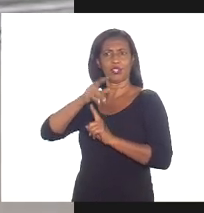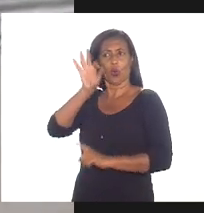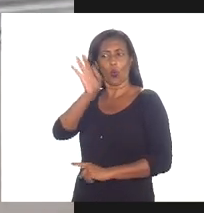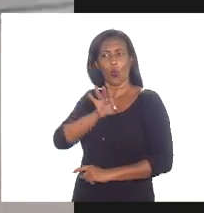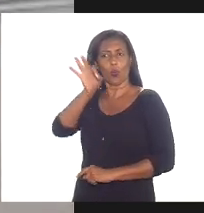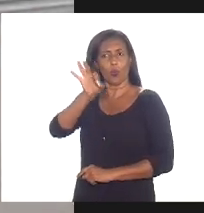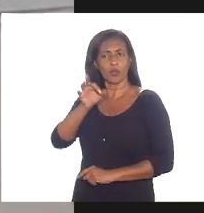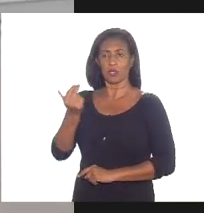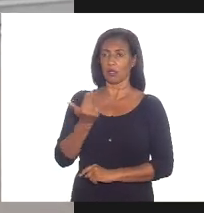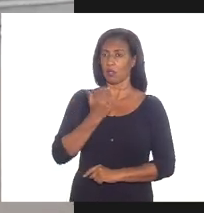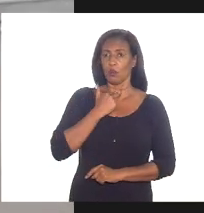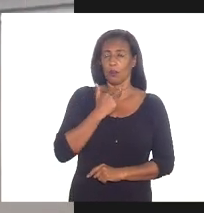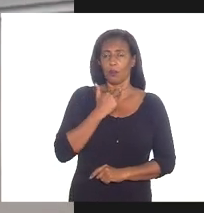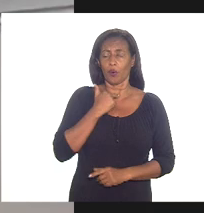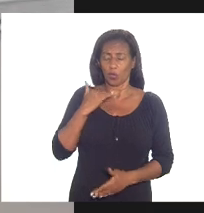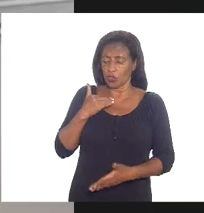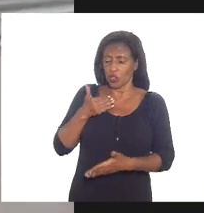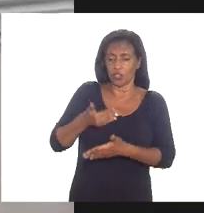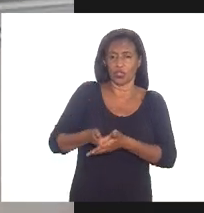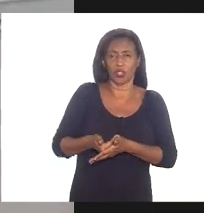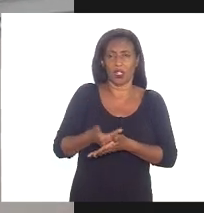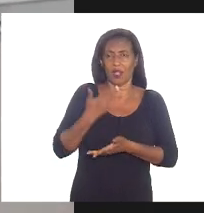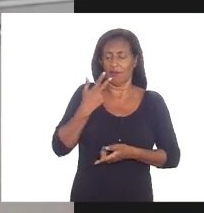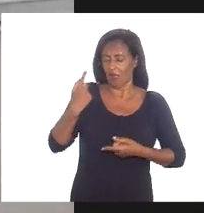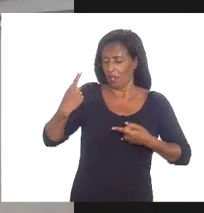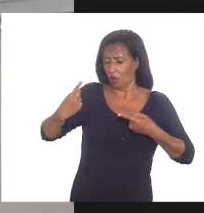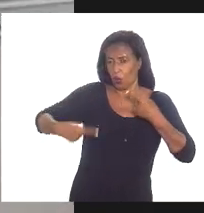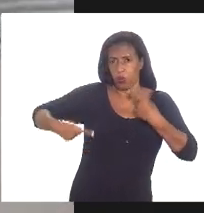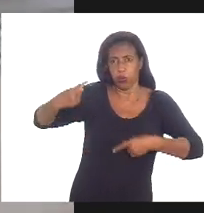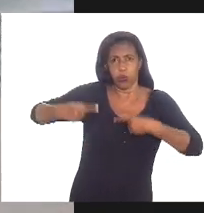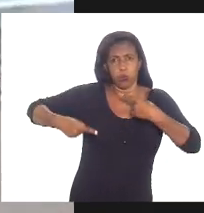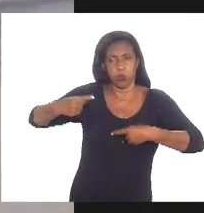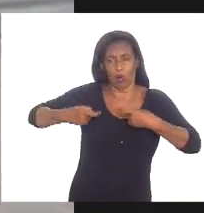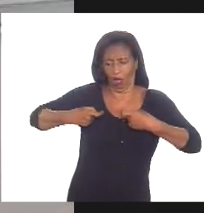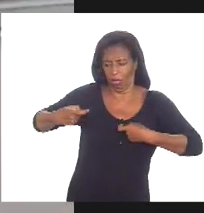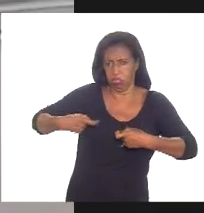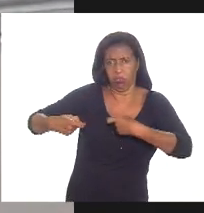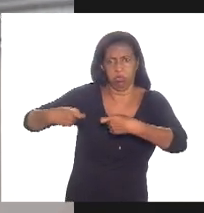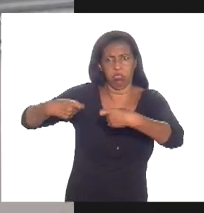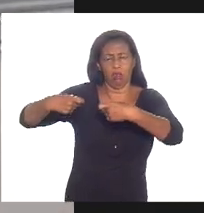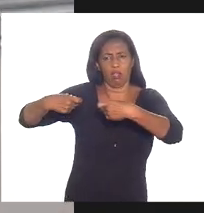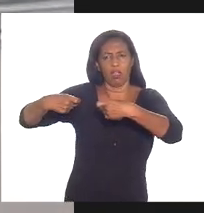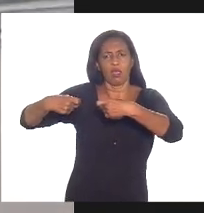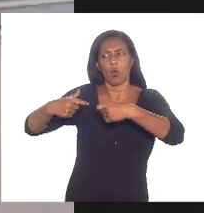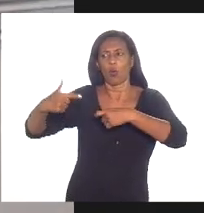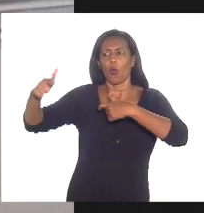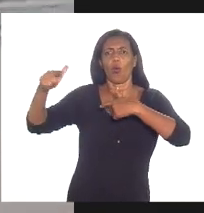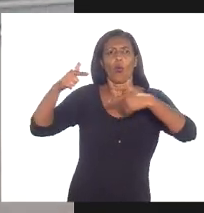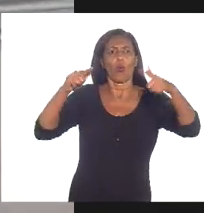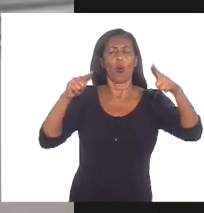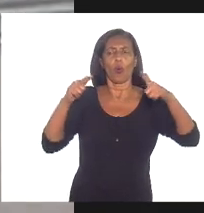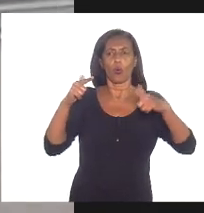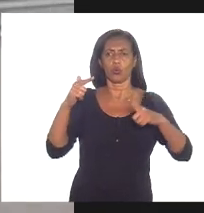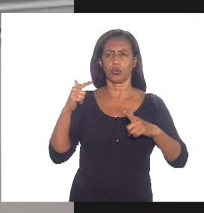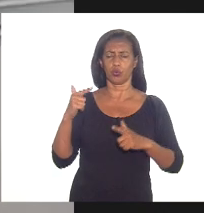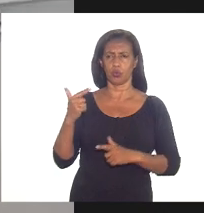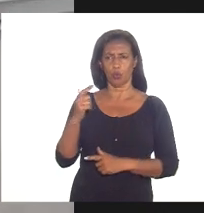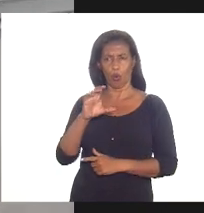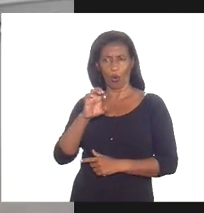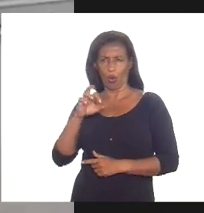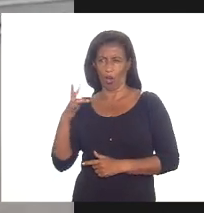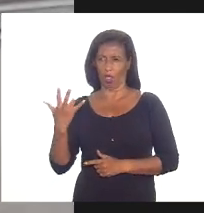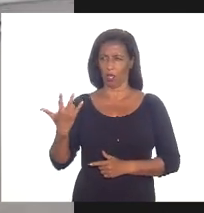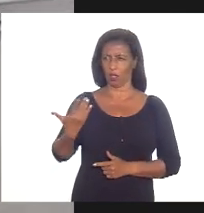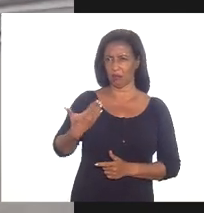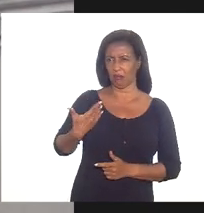Então, não pode, a gente não pode chegar aqui e fazer uma guerra de narrativa e deixar outros colegas numa situação